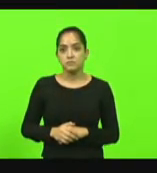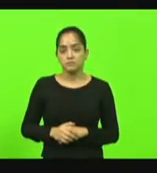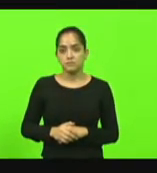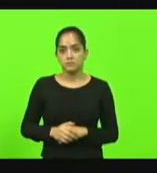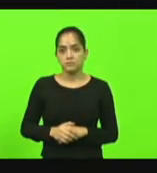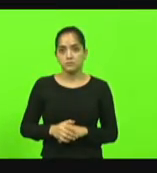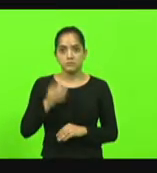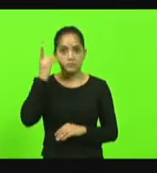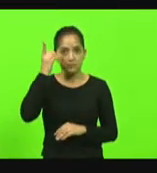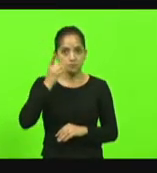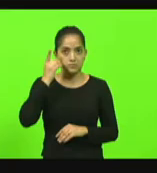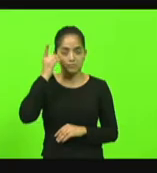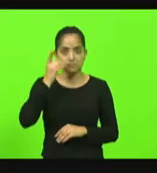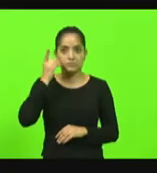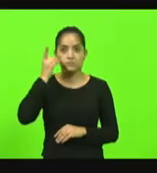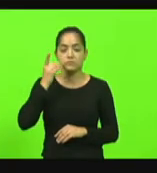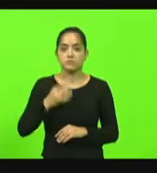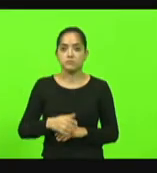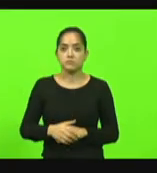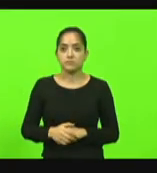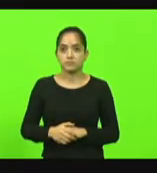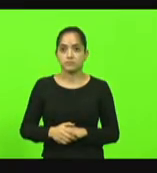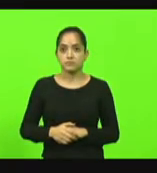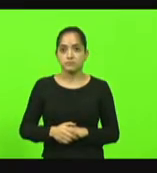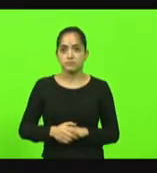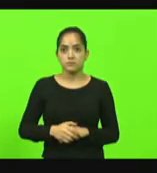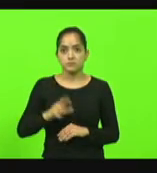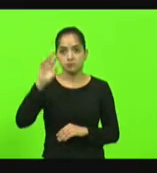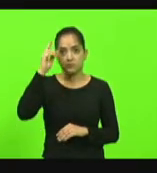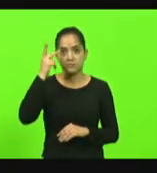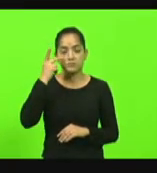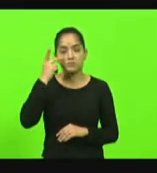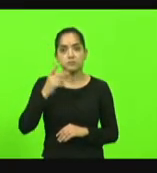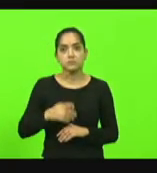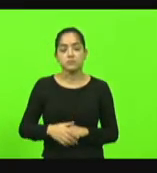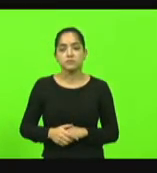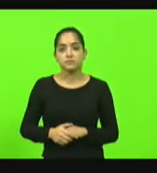Como vota deputado Milton Obos?